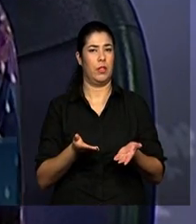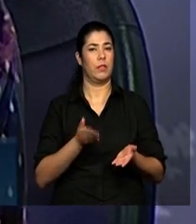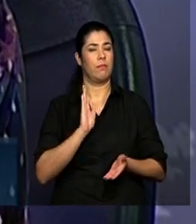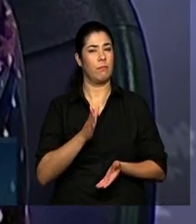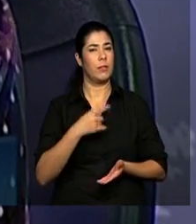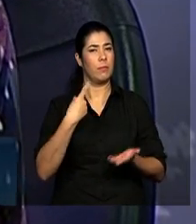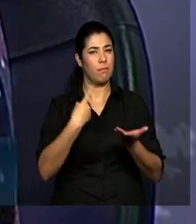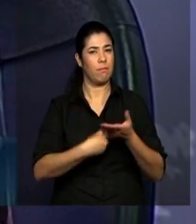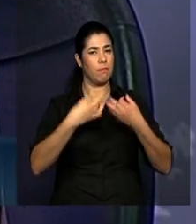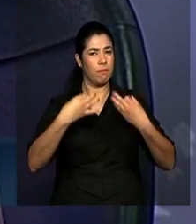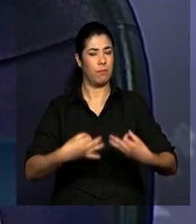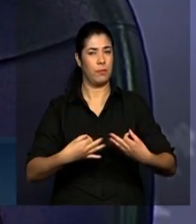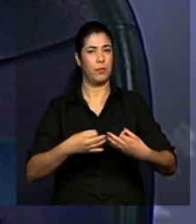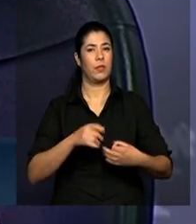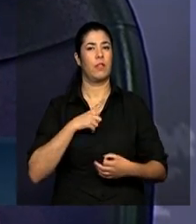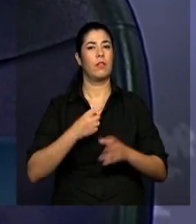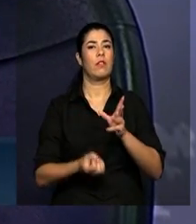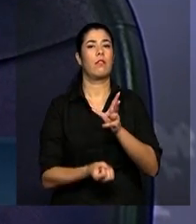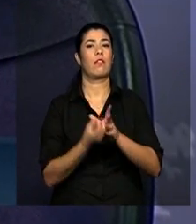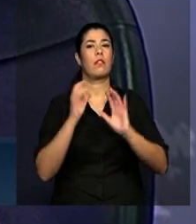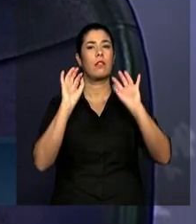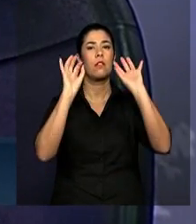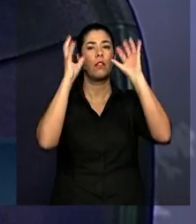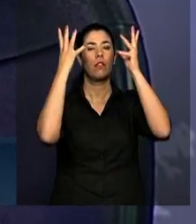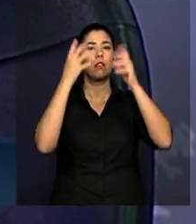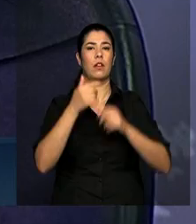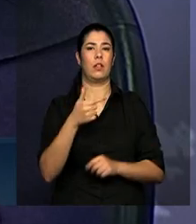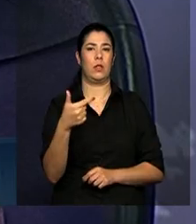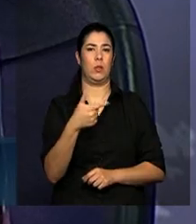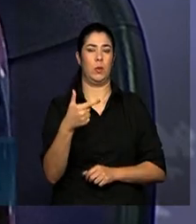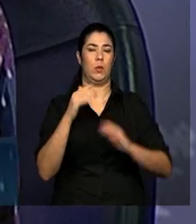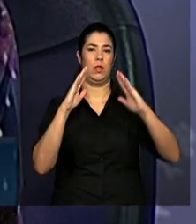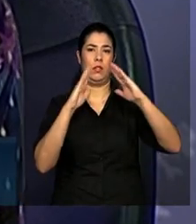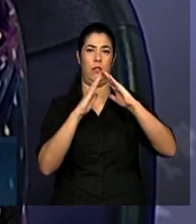certo, inauguraremos a segunda casa aqui em Brasília,